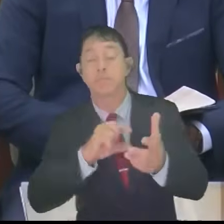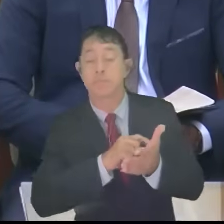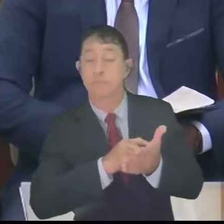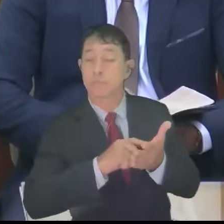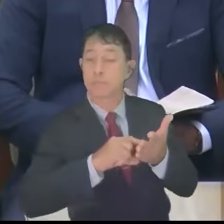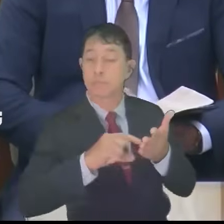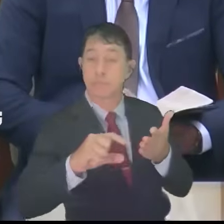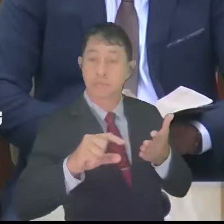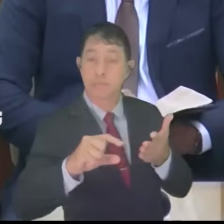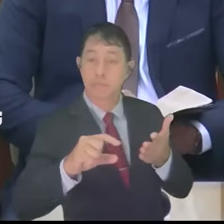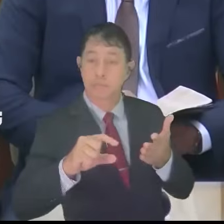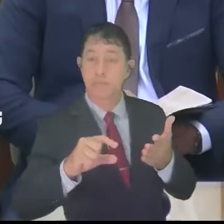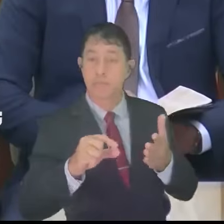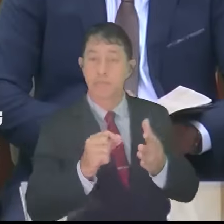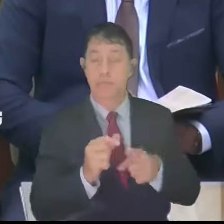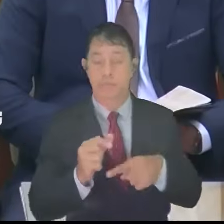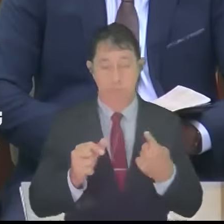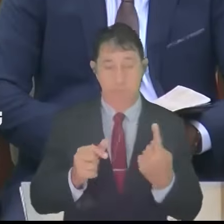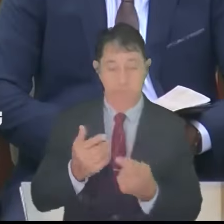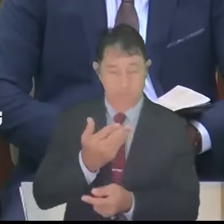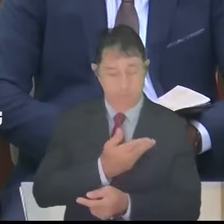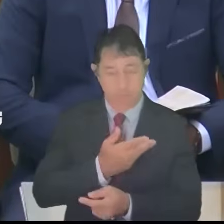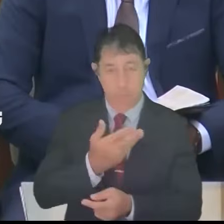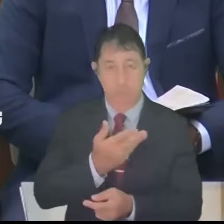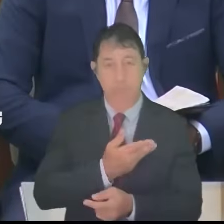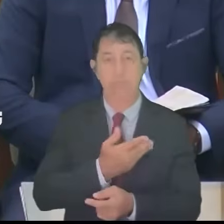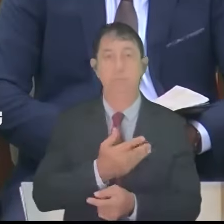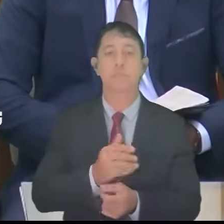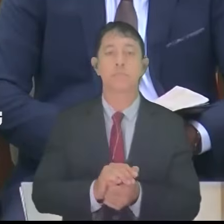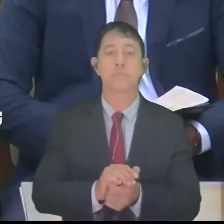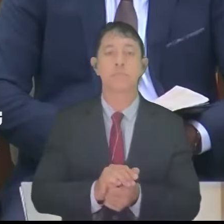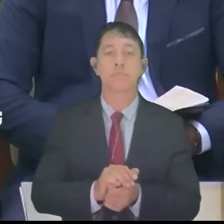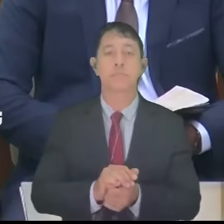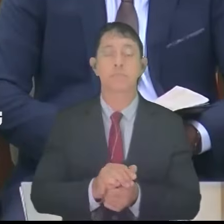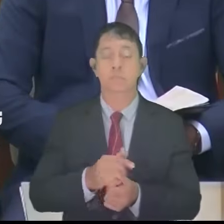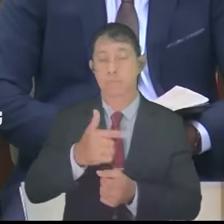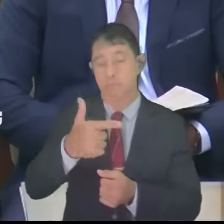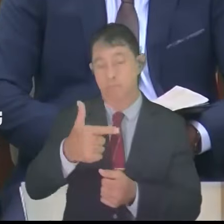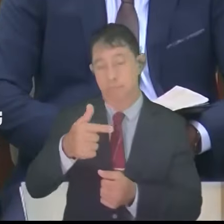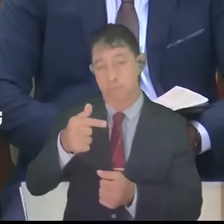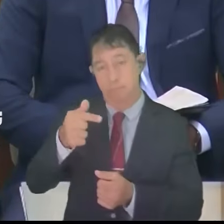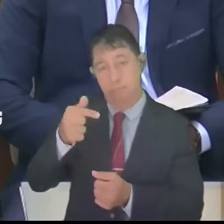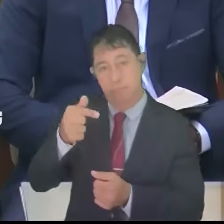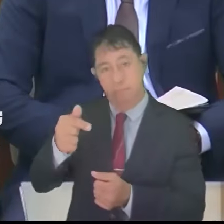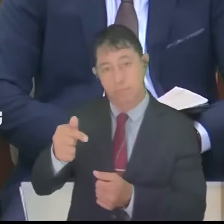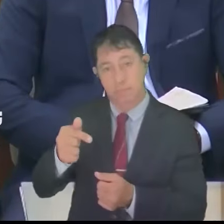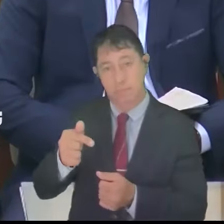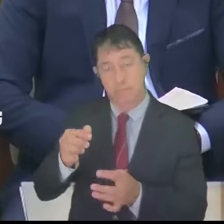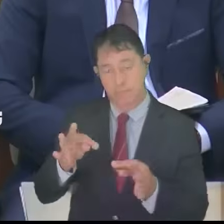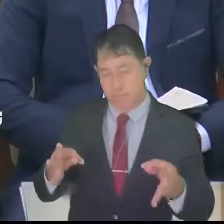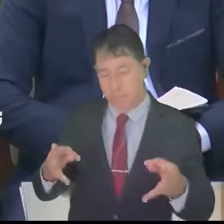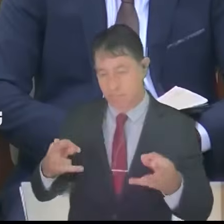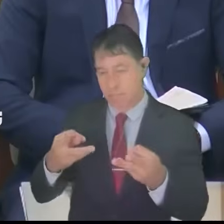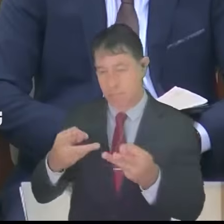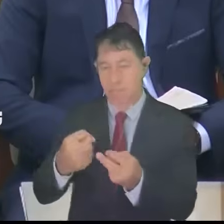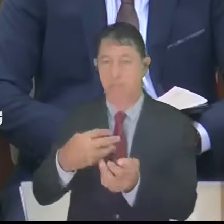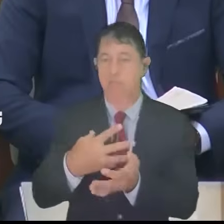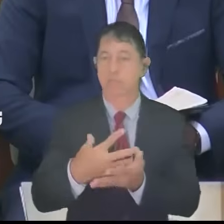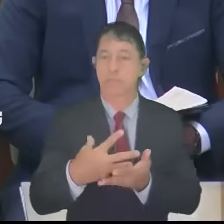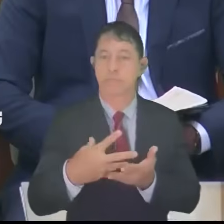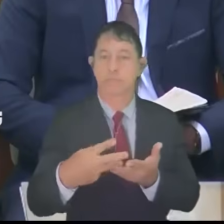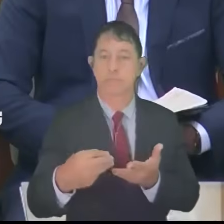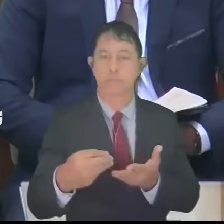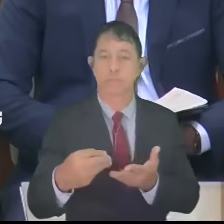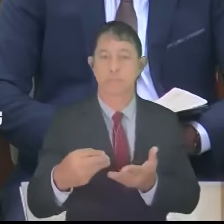na mente dos nossos amigos, essa parte, versículo 27. Eu gostaria que todo mundo lesse esse versículo. 1,